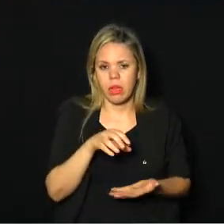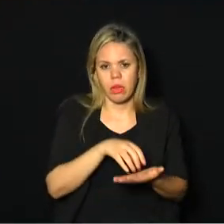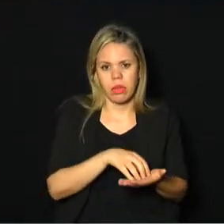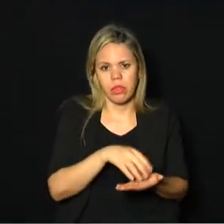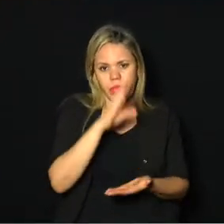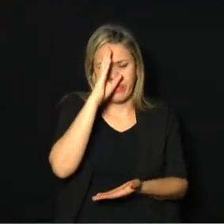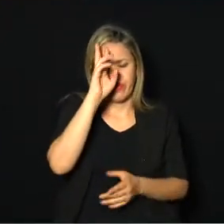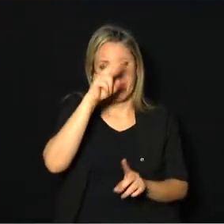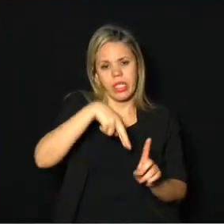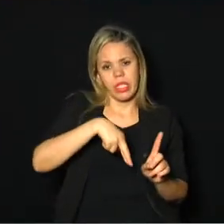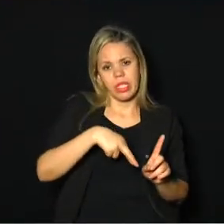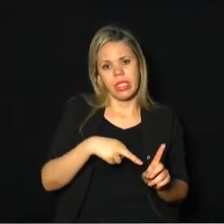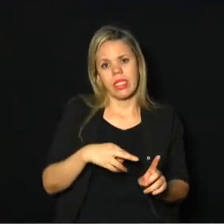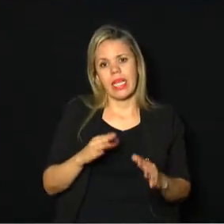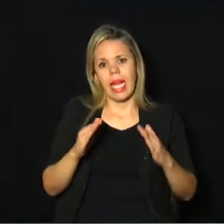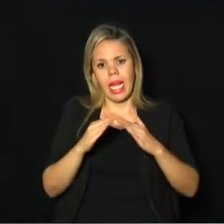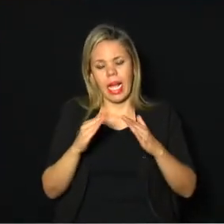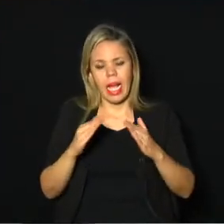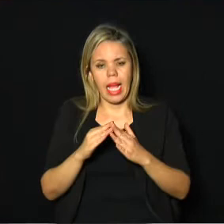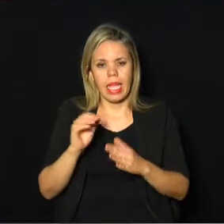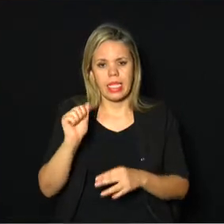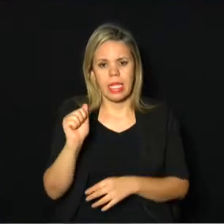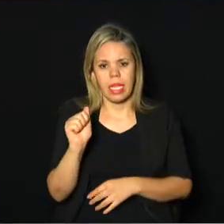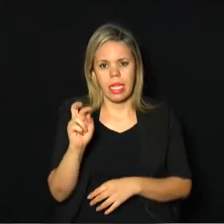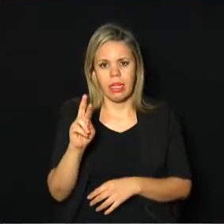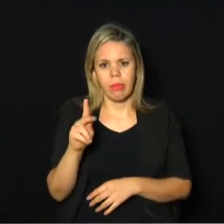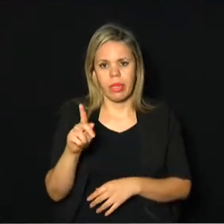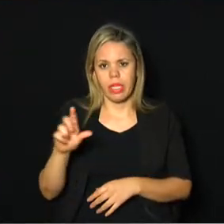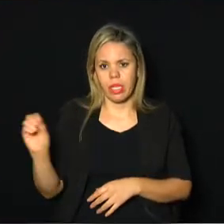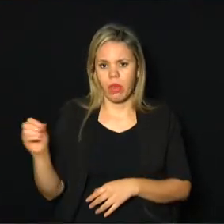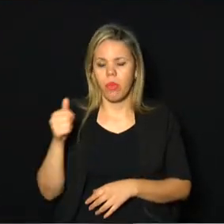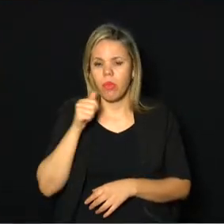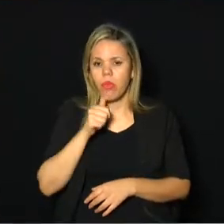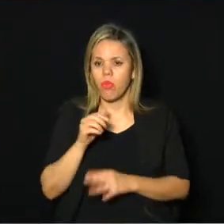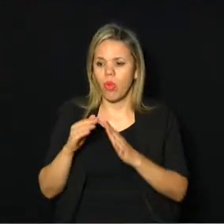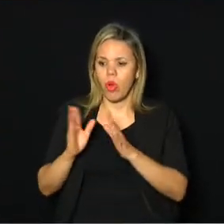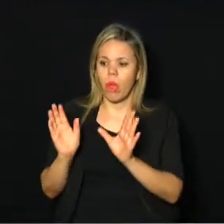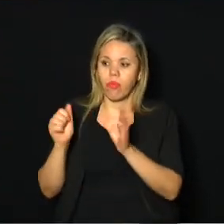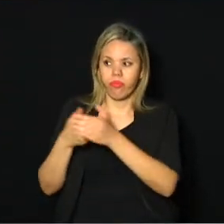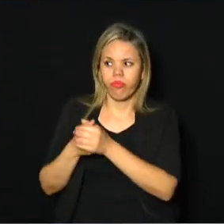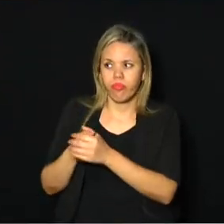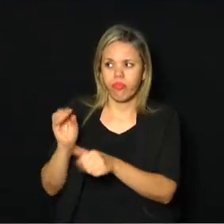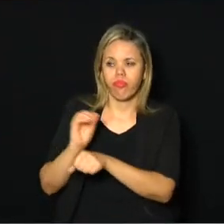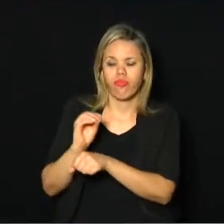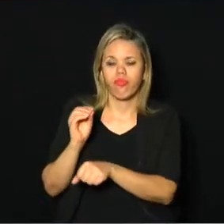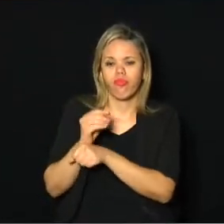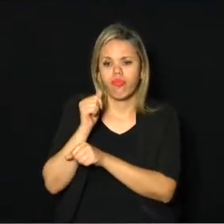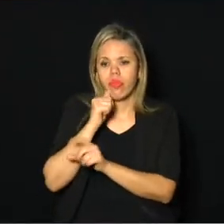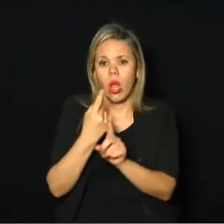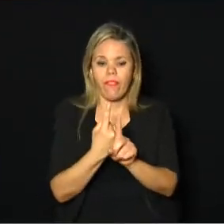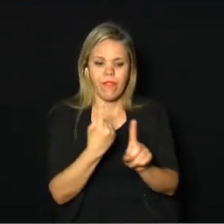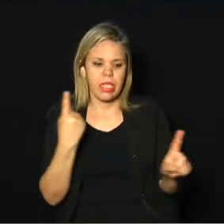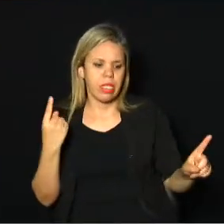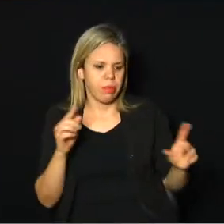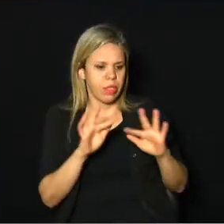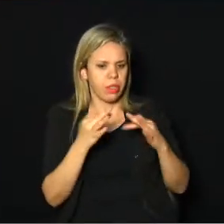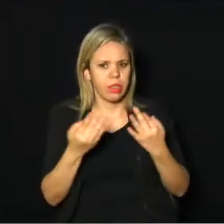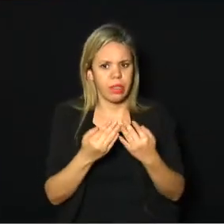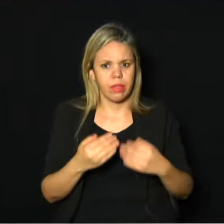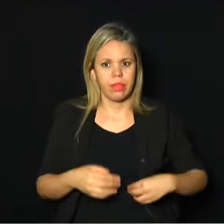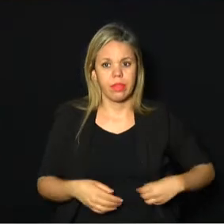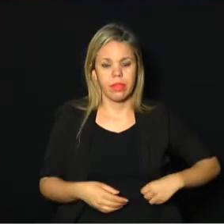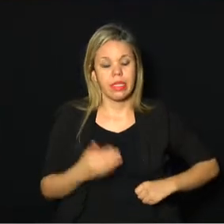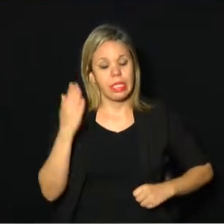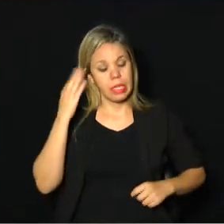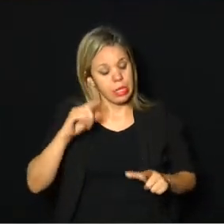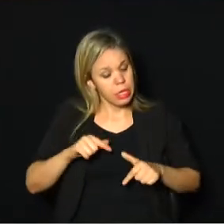Abrigo Saraeme, que é uma casa sigilosa, que acolhe mulheres com medidas protetivas de afastamento do lar, né? E a gente sabe que essas